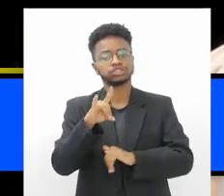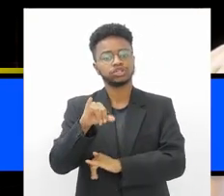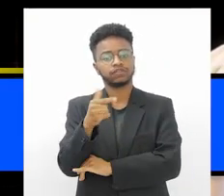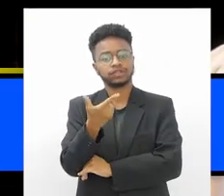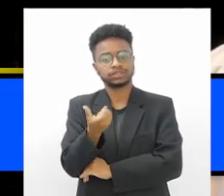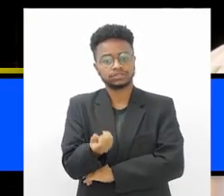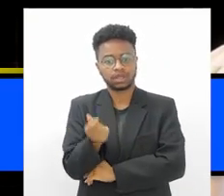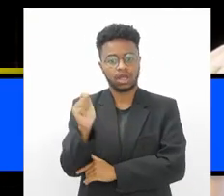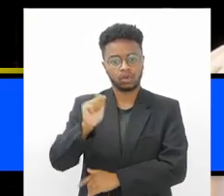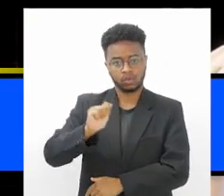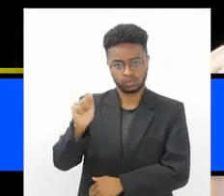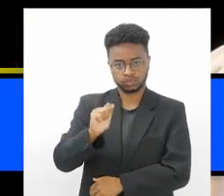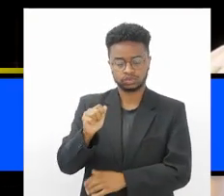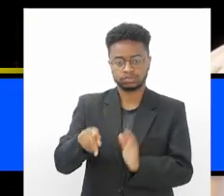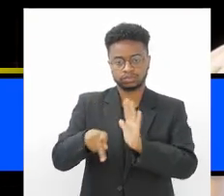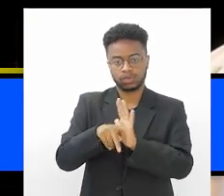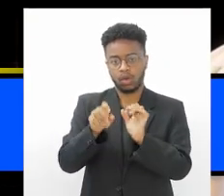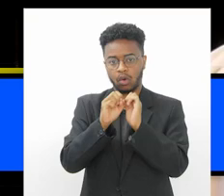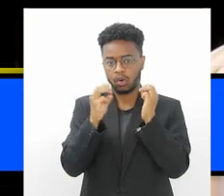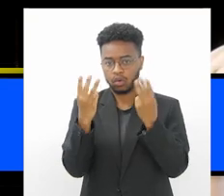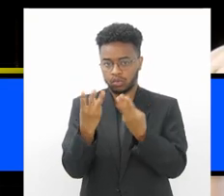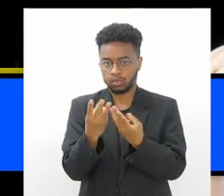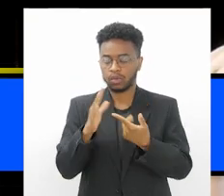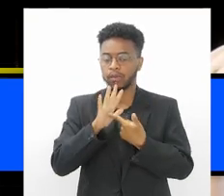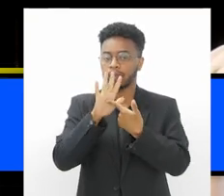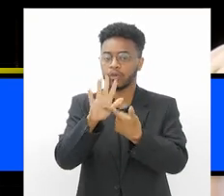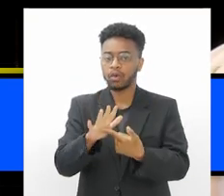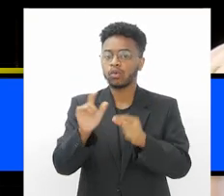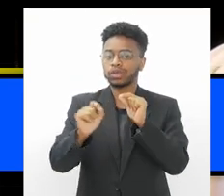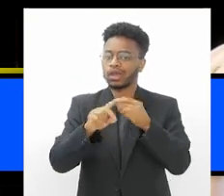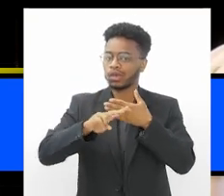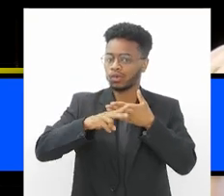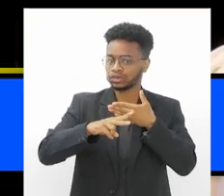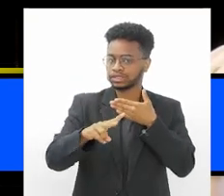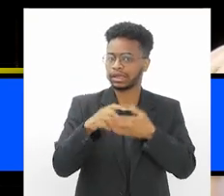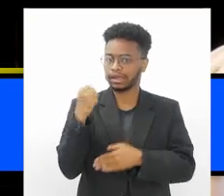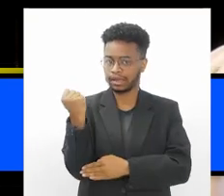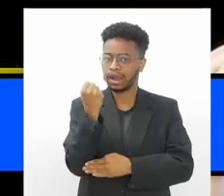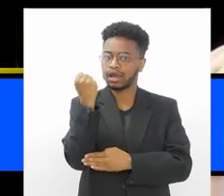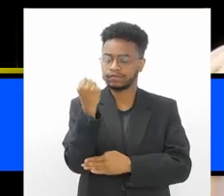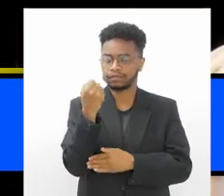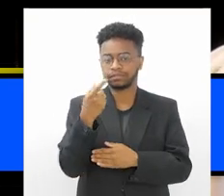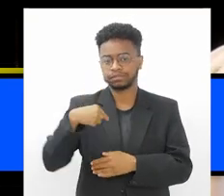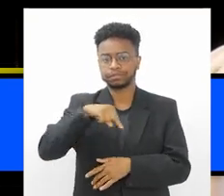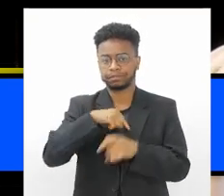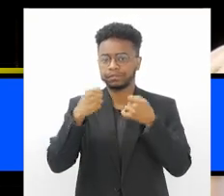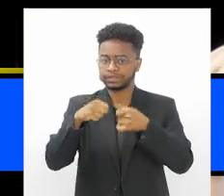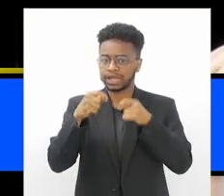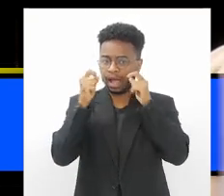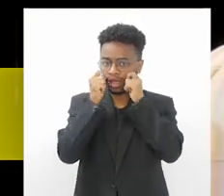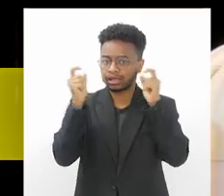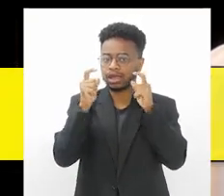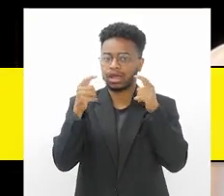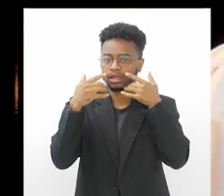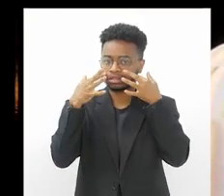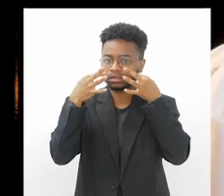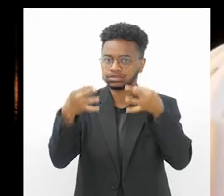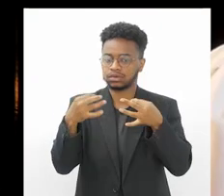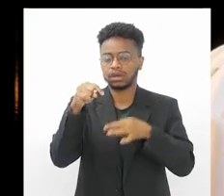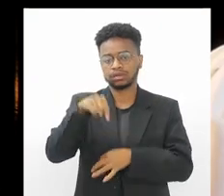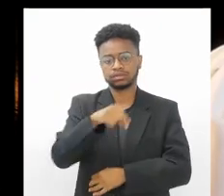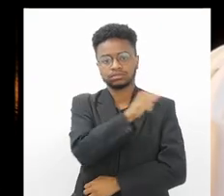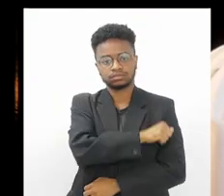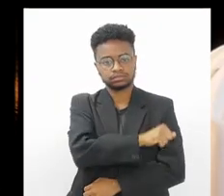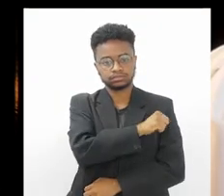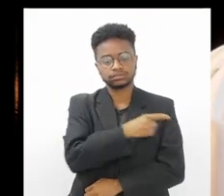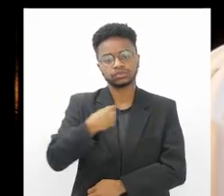de agosto pela ONU, né? E traz consequências bastante alarmantes, né? Então, para a gente aqui do Rio de Janeiro, né, a